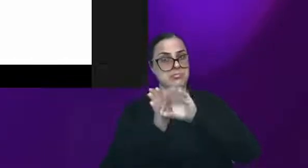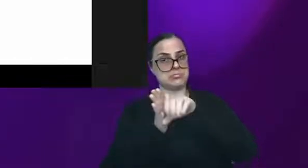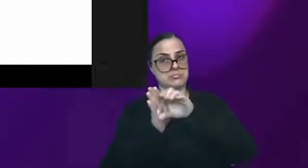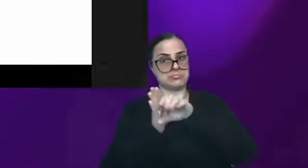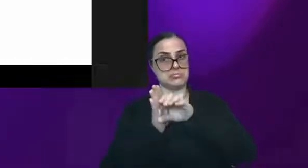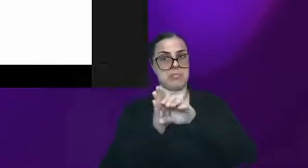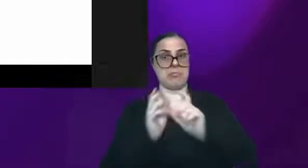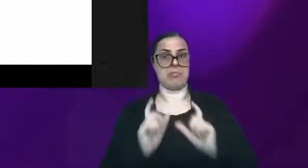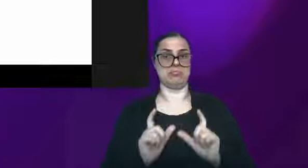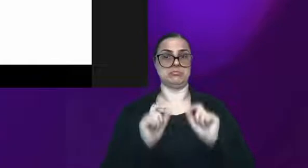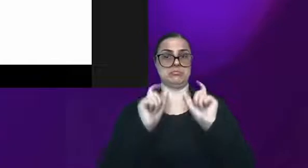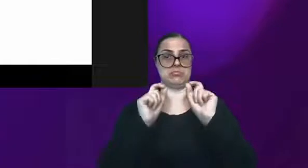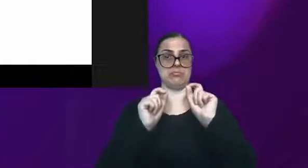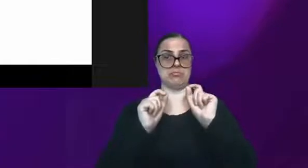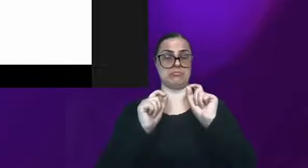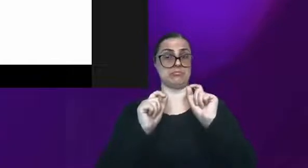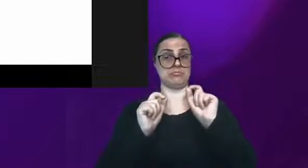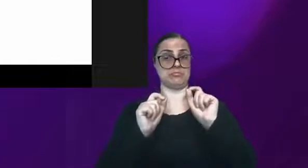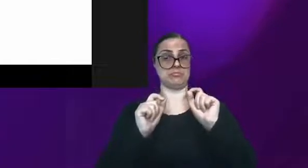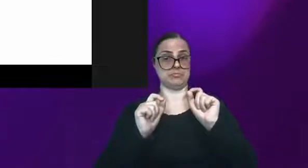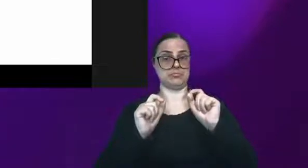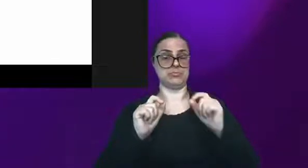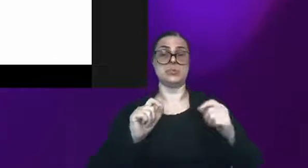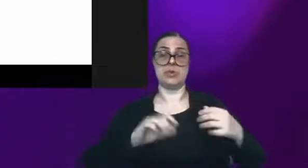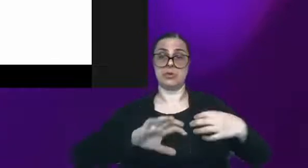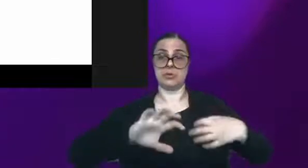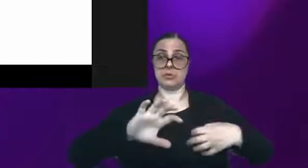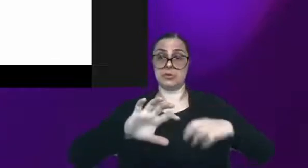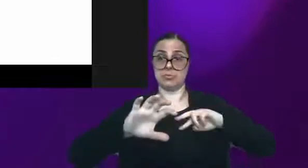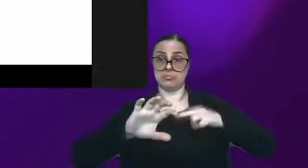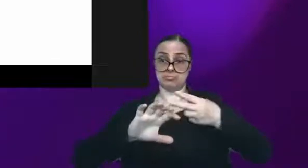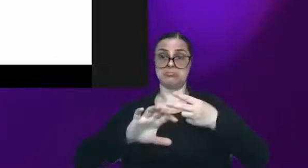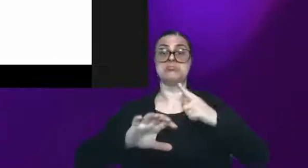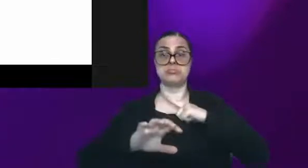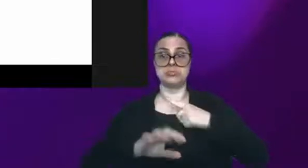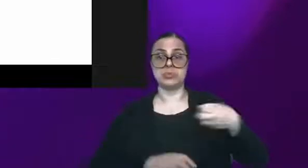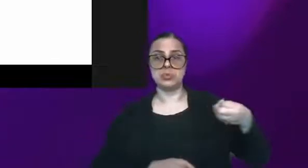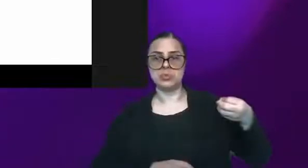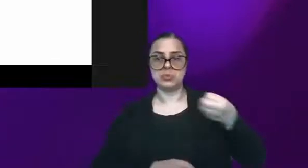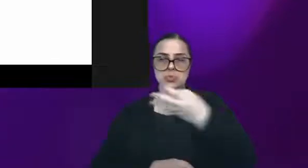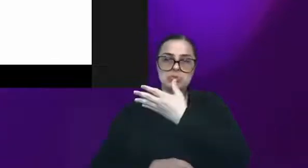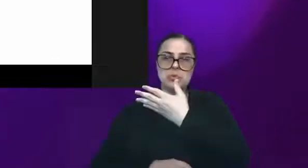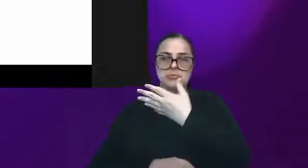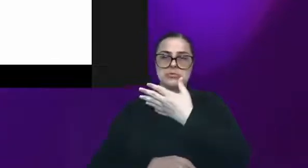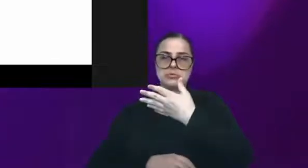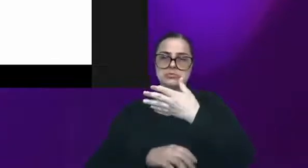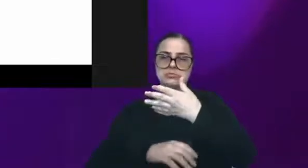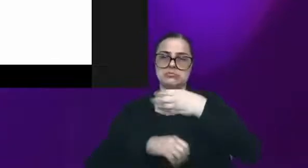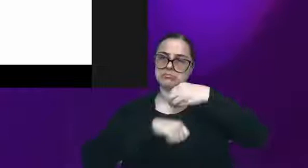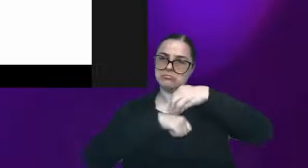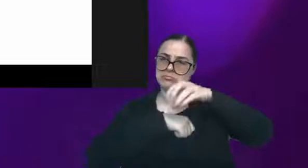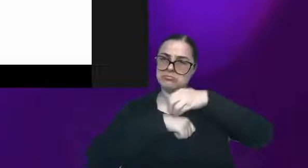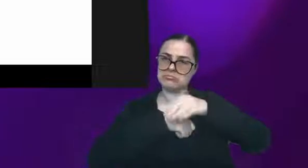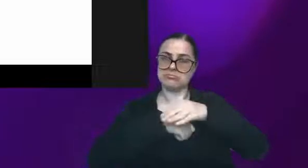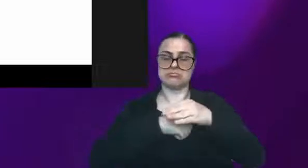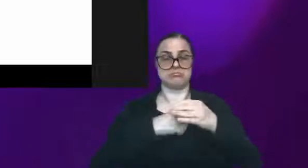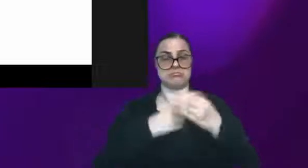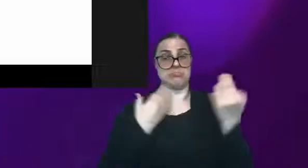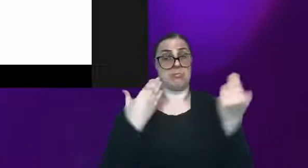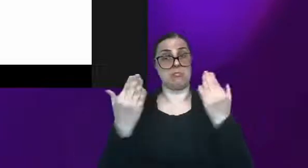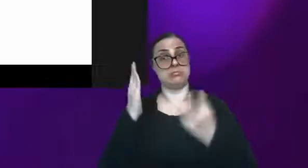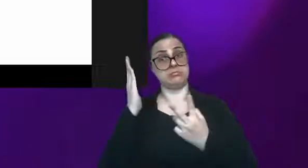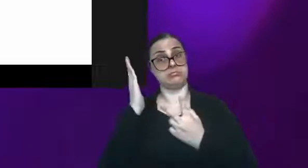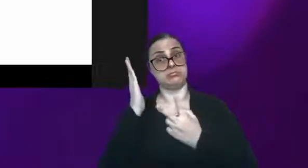de transplante trouxe novas indicações para o transplante hepático, assim como trouxe à cirurgia da reseção